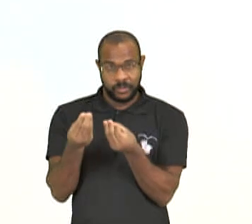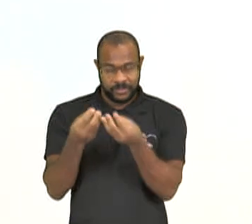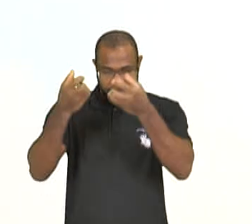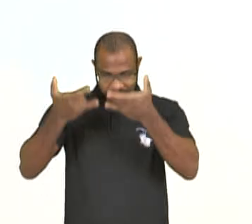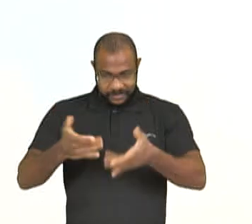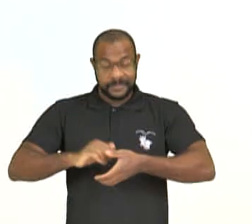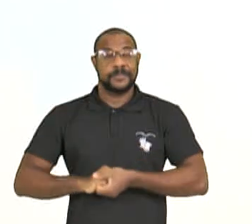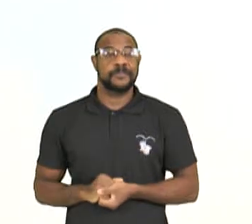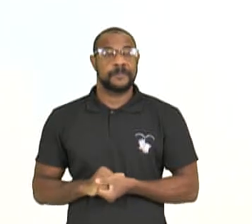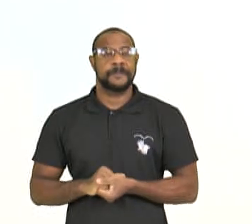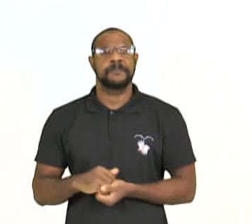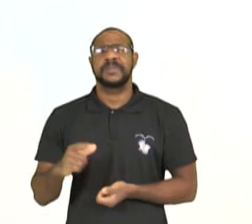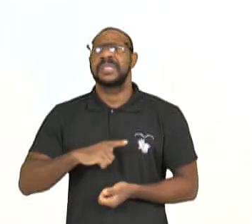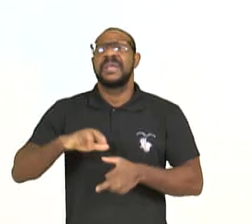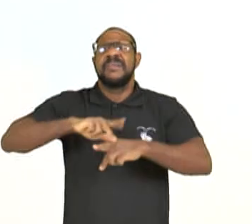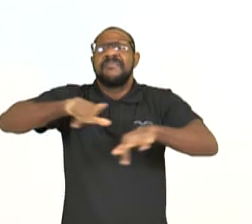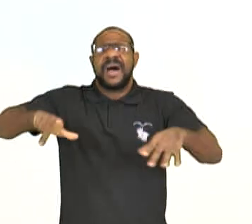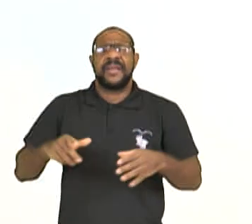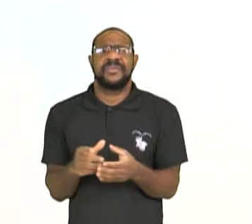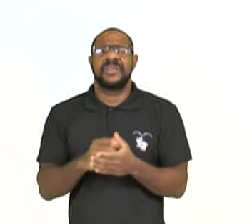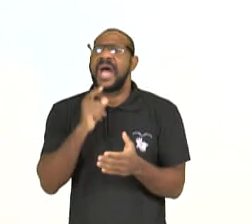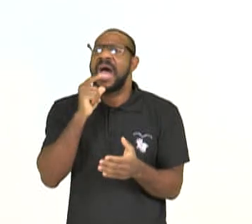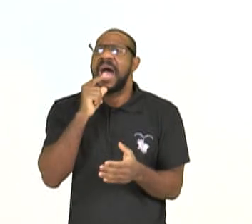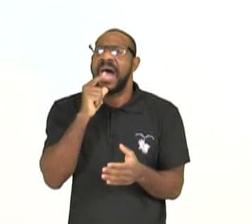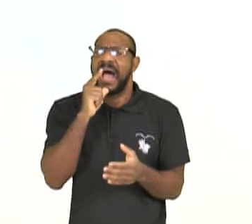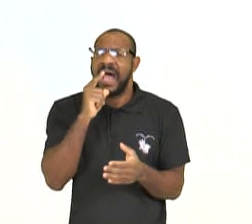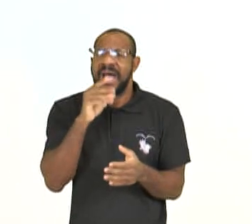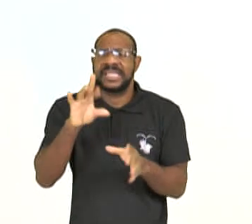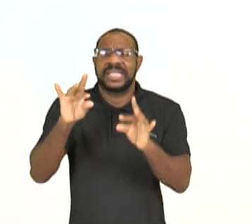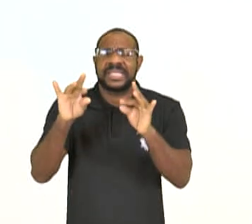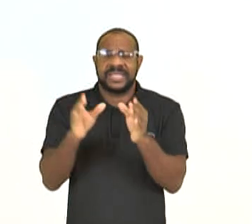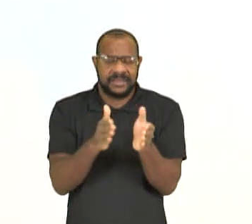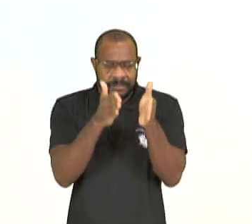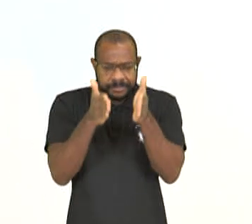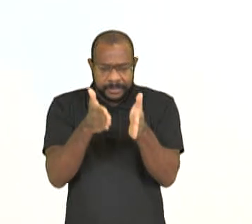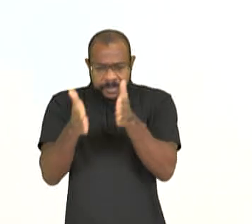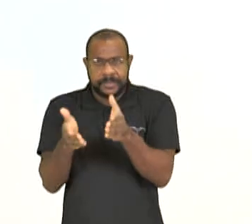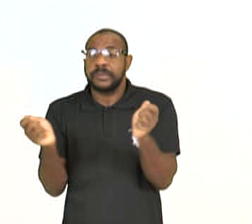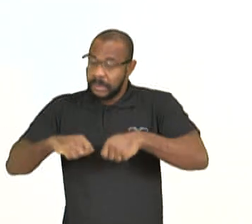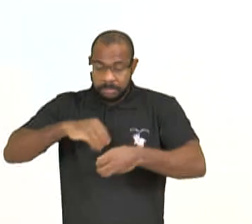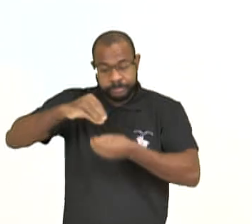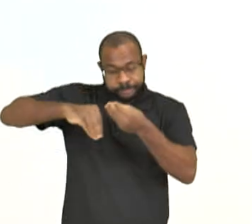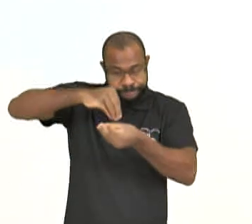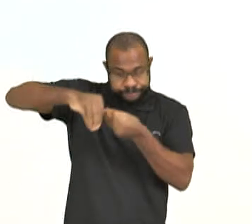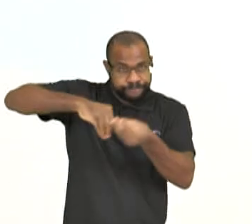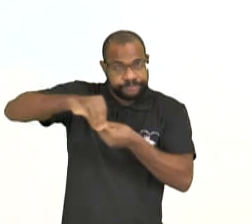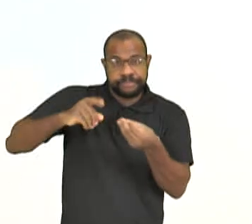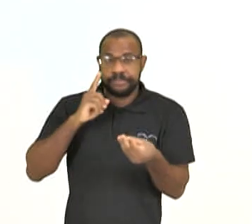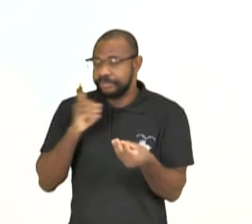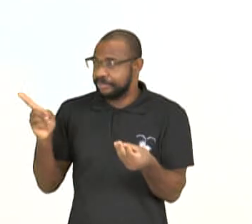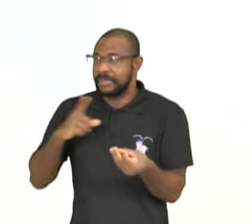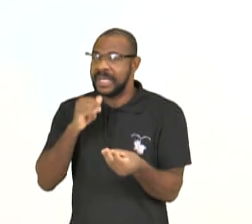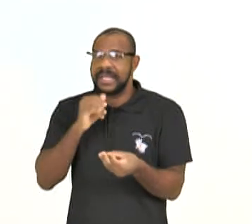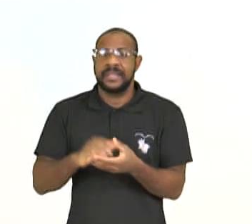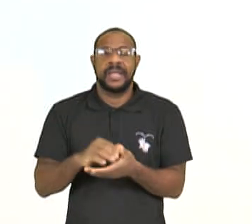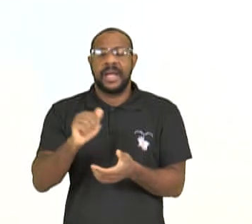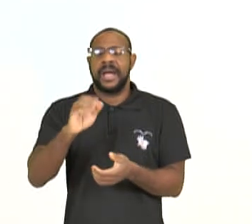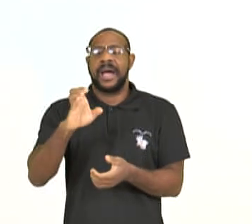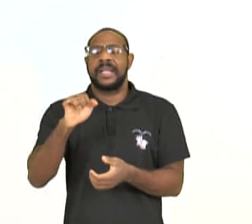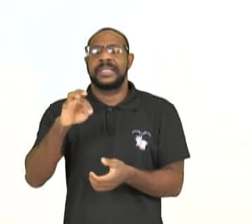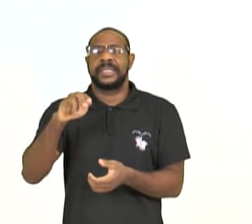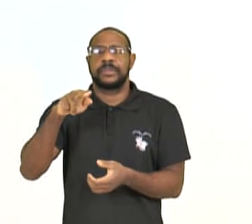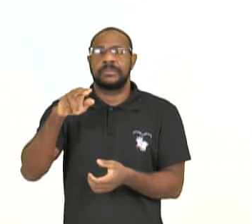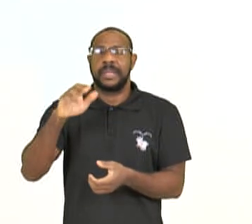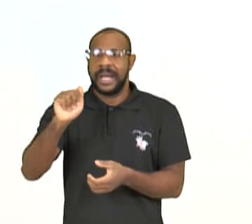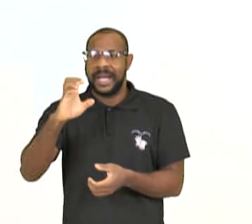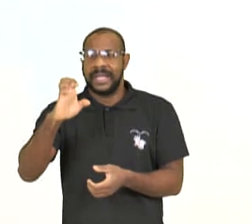tenho vários líquidos miscíveis, ou seja, líquidos que se misturam. E aí eu tenho aqui, por exemplo, acetona, etanol